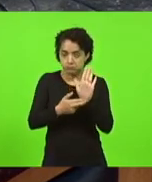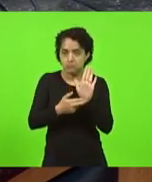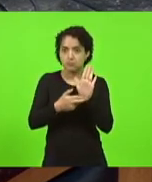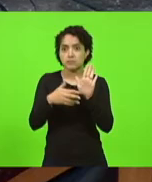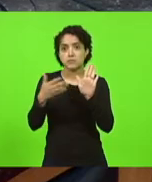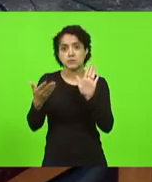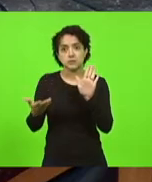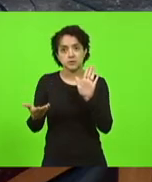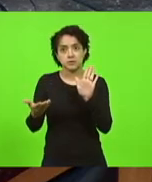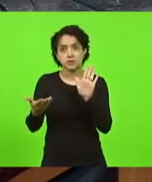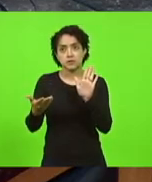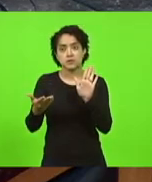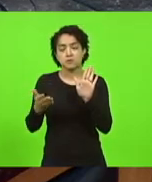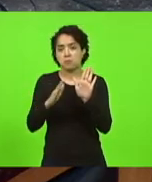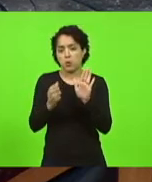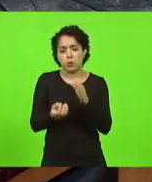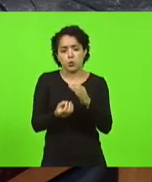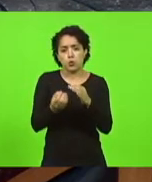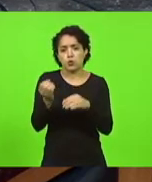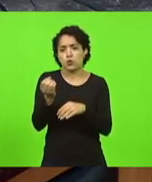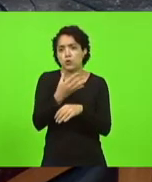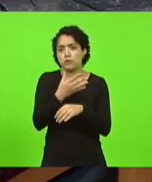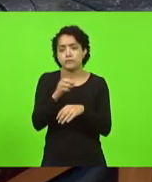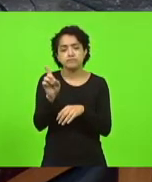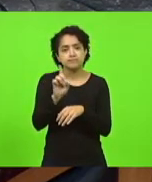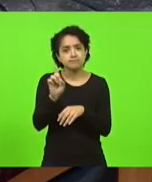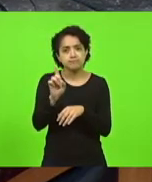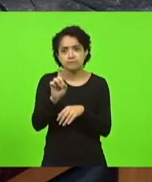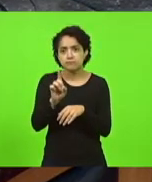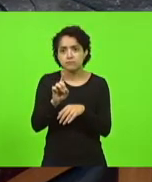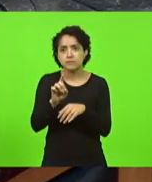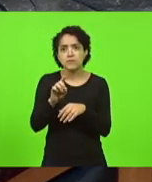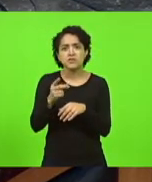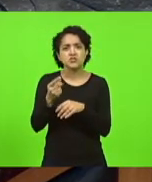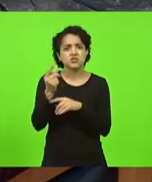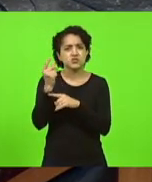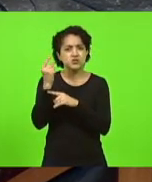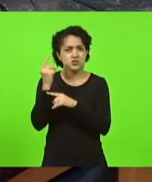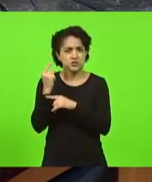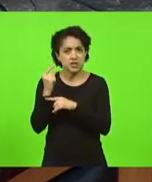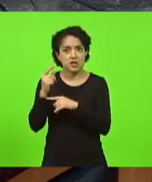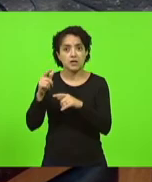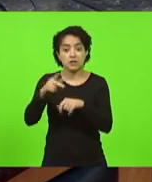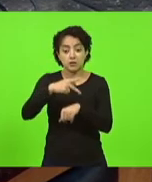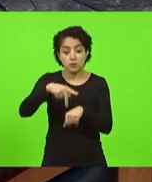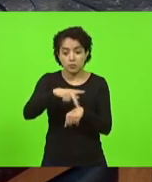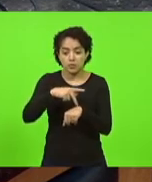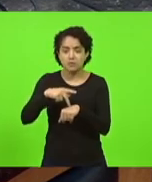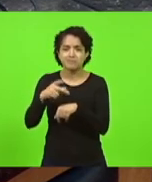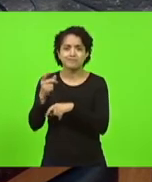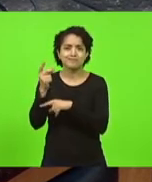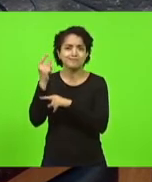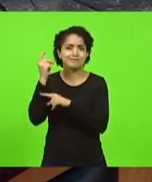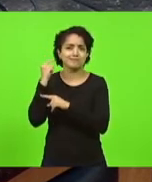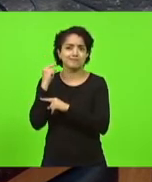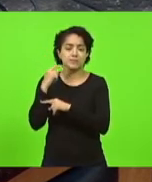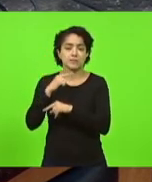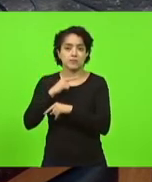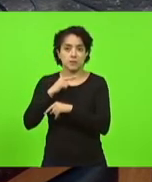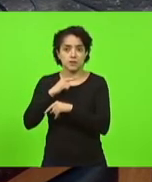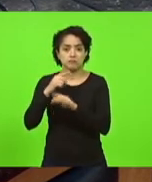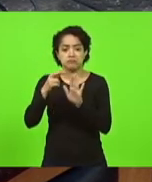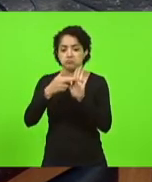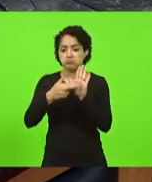ainda de nenhuma inovação brasileira, pois já vem sendo implantada em outros países há muito tempo. Vejamos,